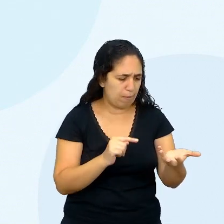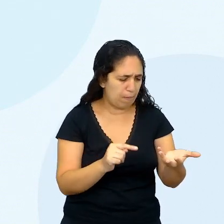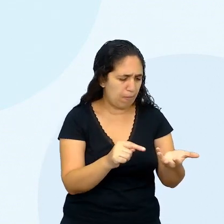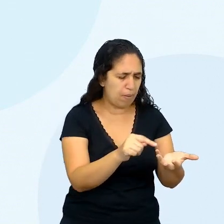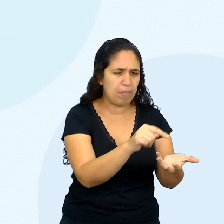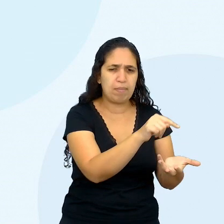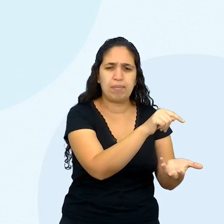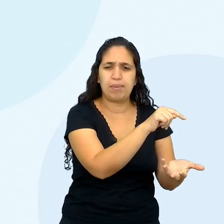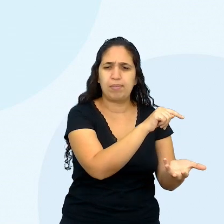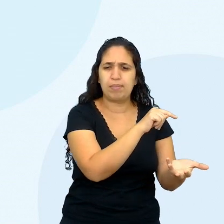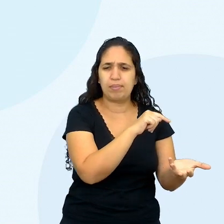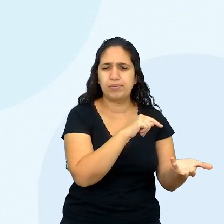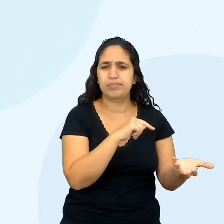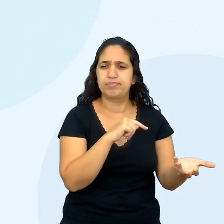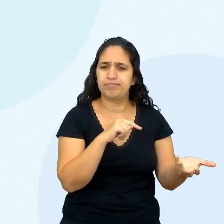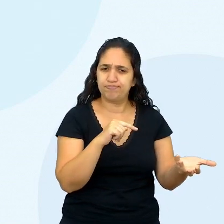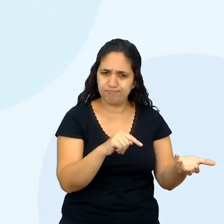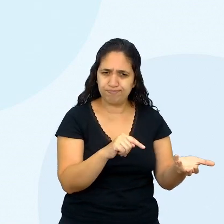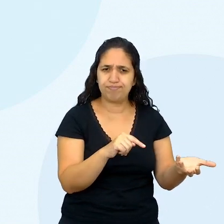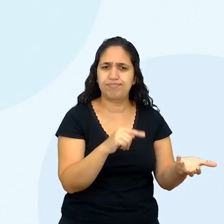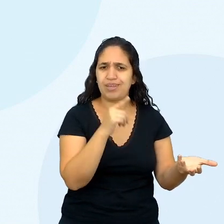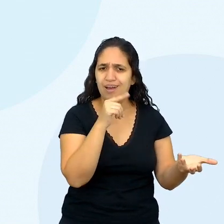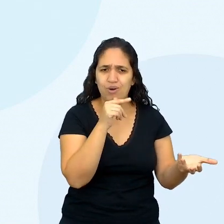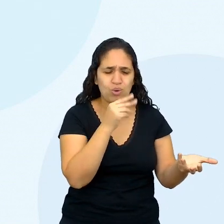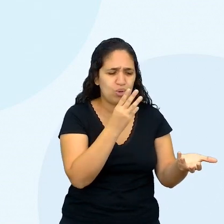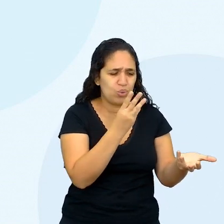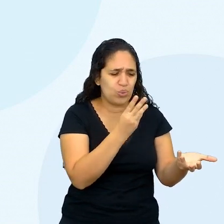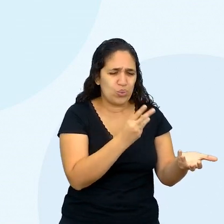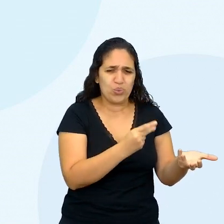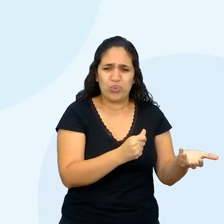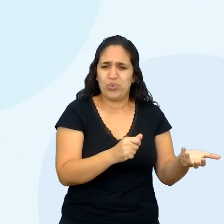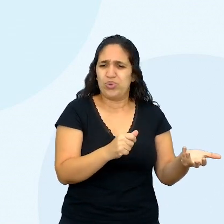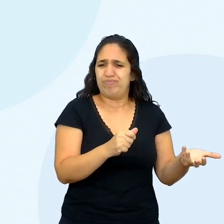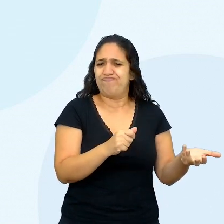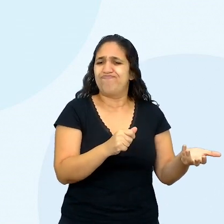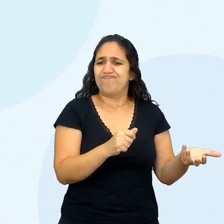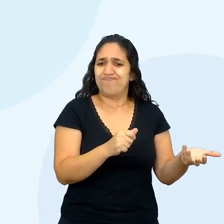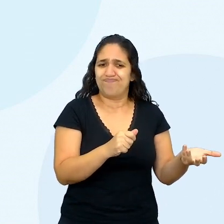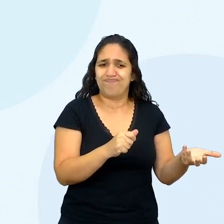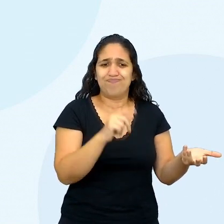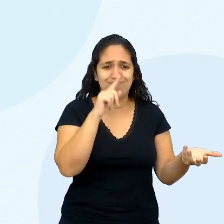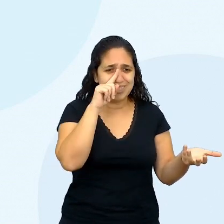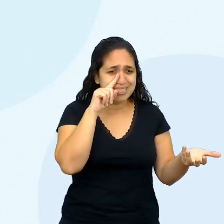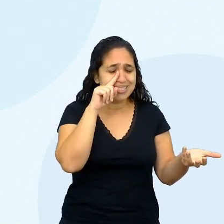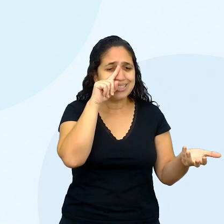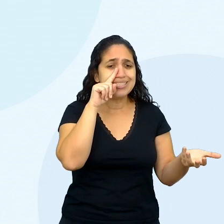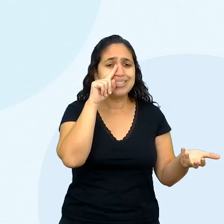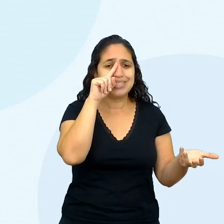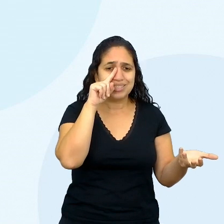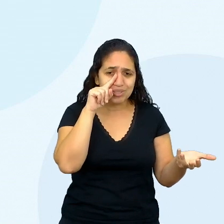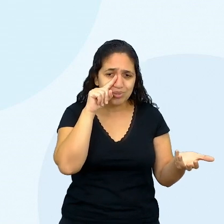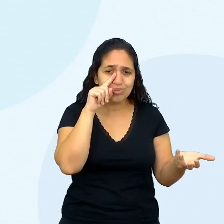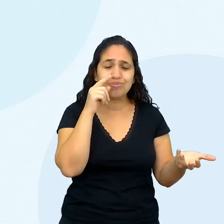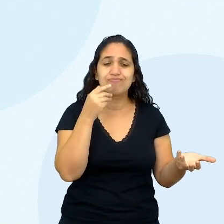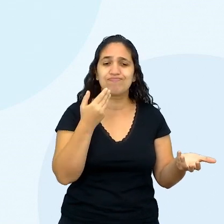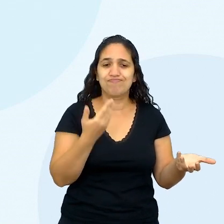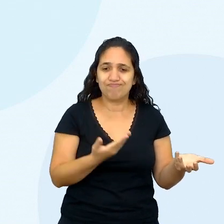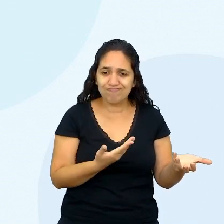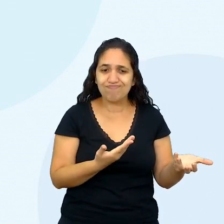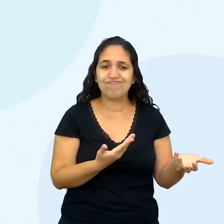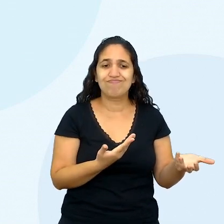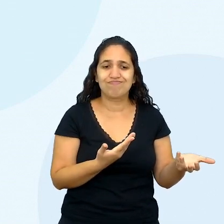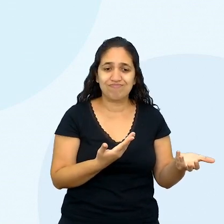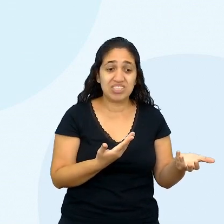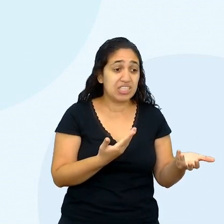já estão forçando, muitos pontos de escassez hídrica ou crise hídrica severa, né, que já estão forçando até alguns movimentos